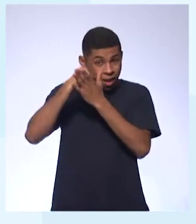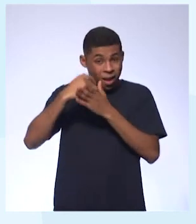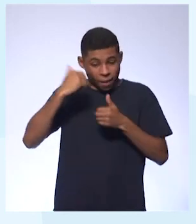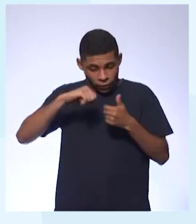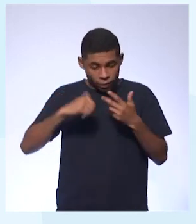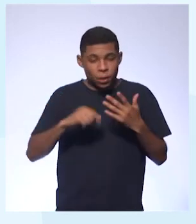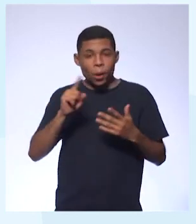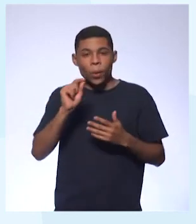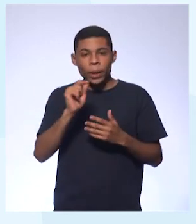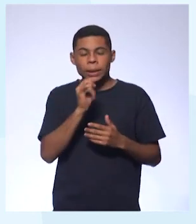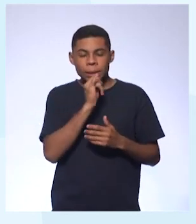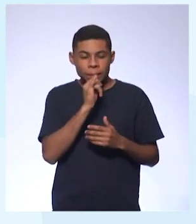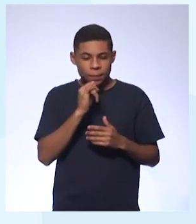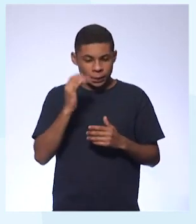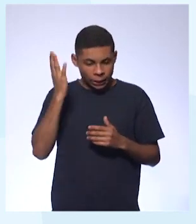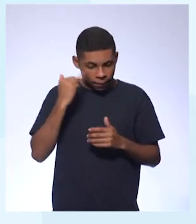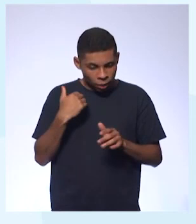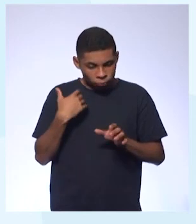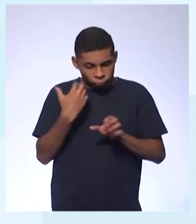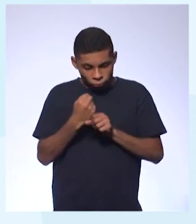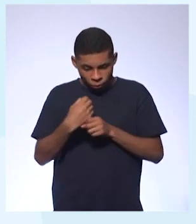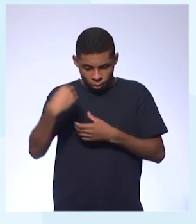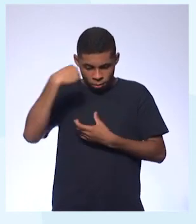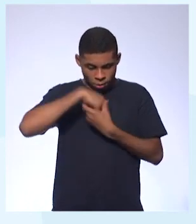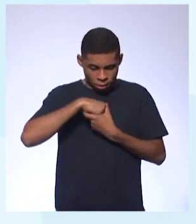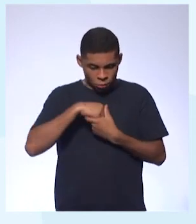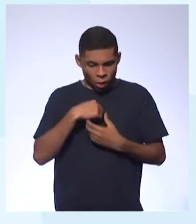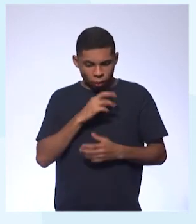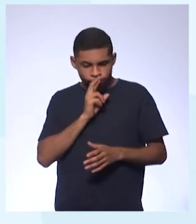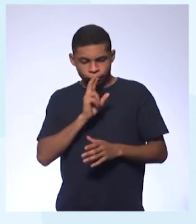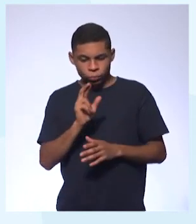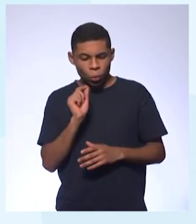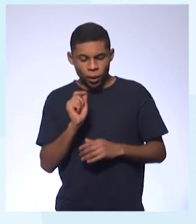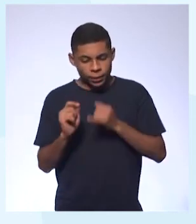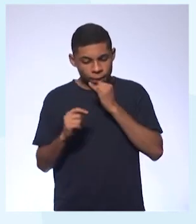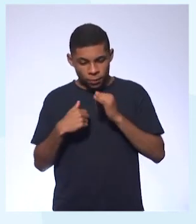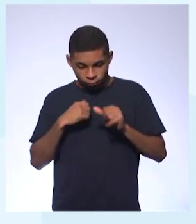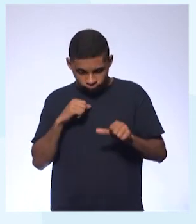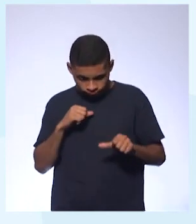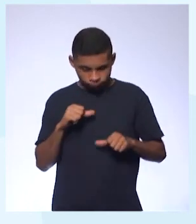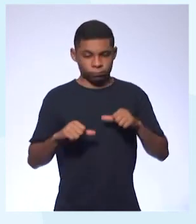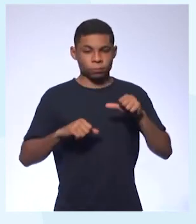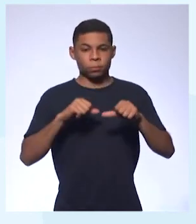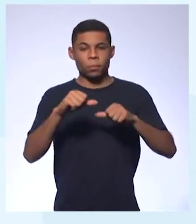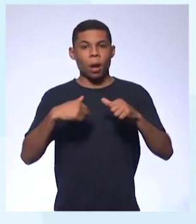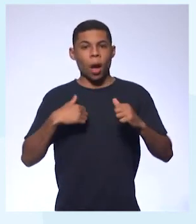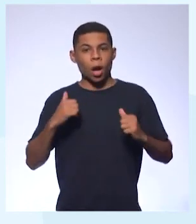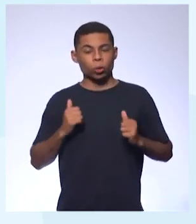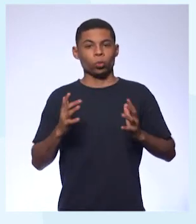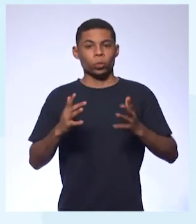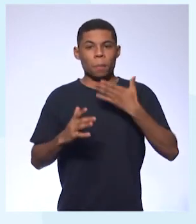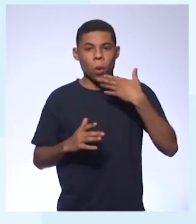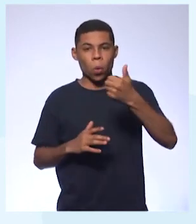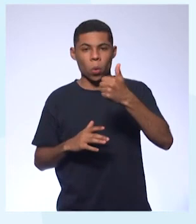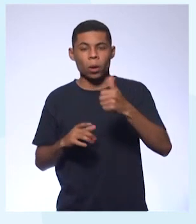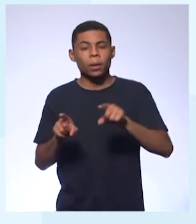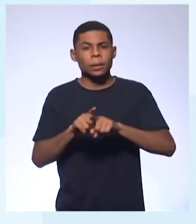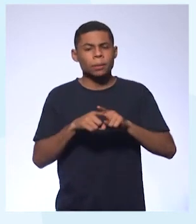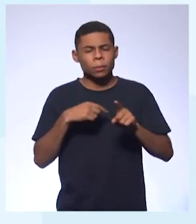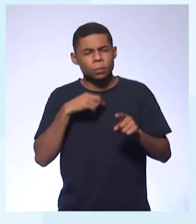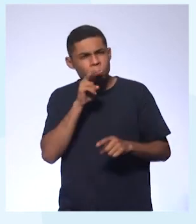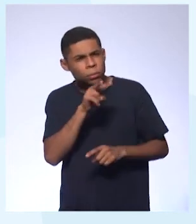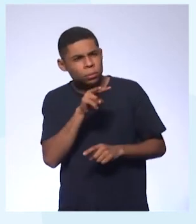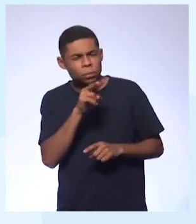precisa desencadear resultados internos que farão você modificar suas ações e o seu olhar